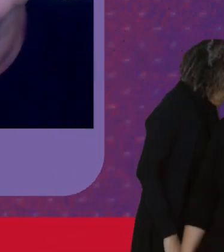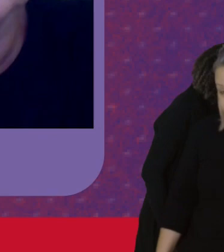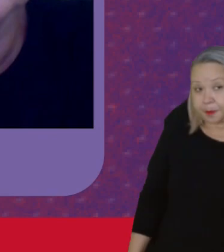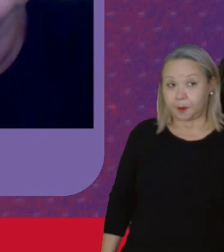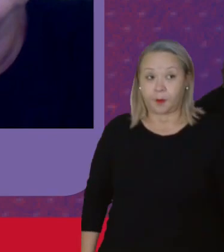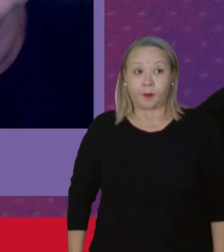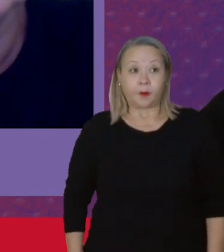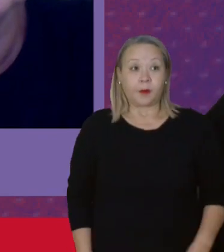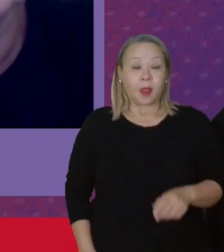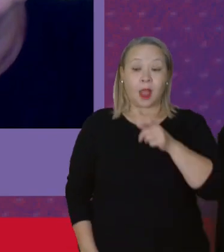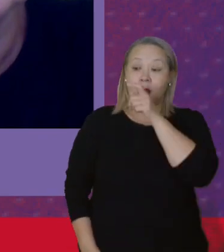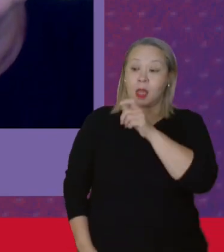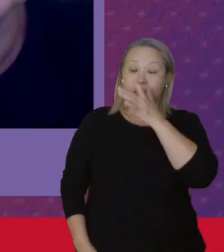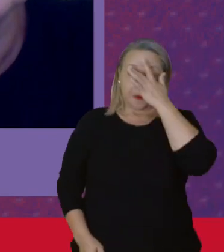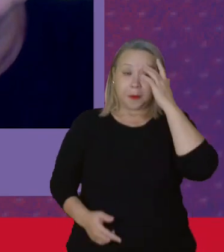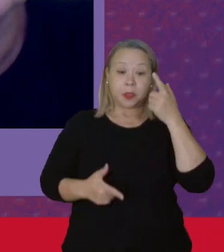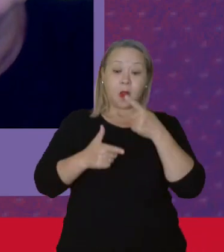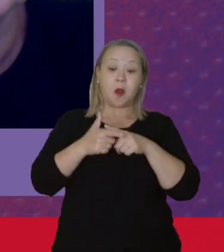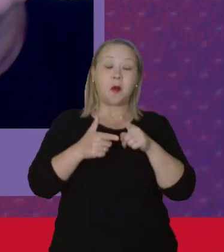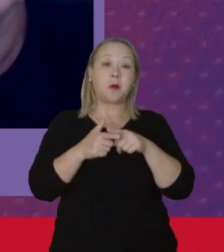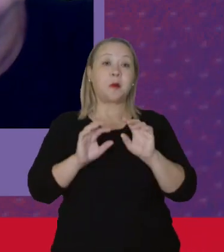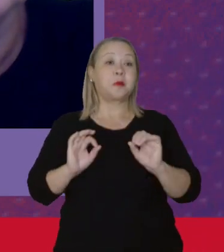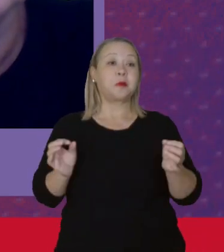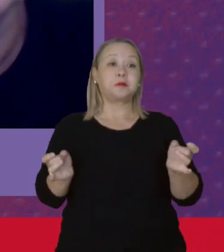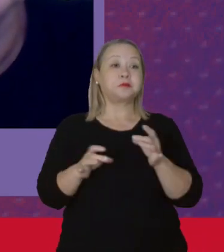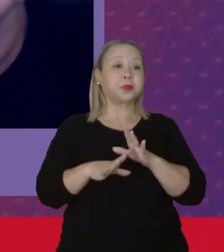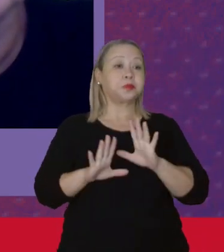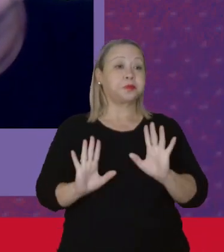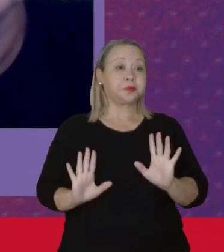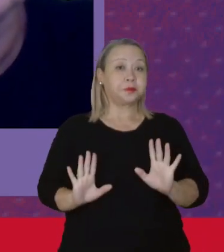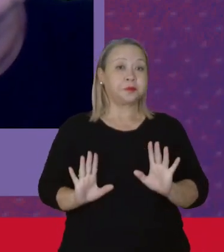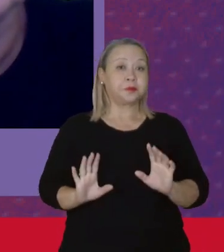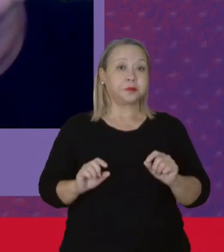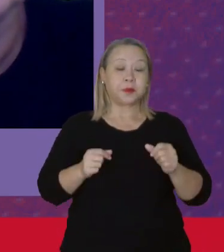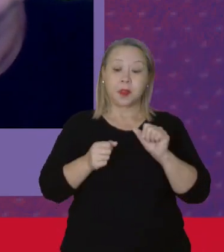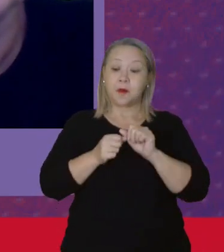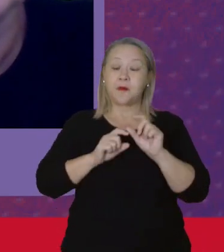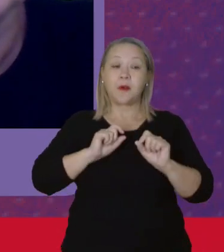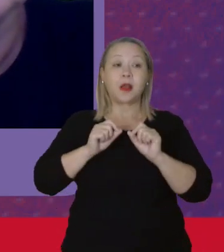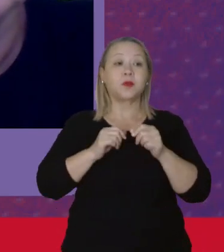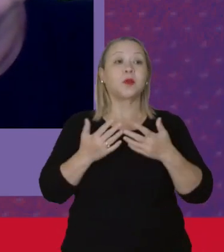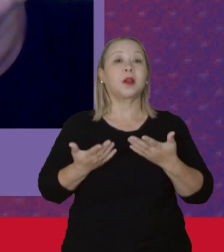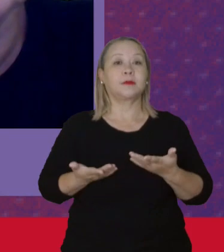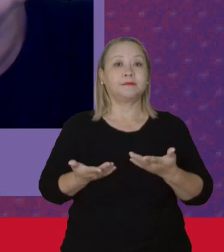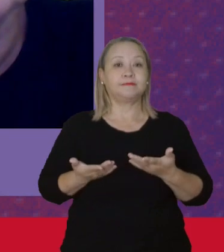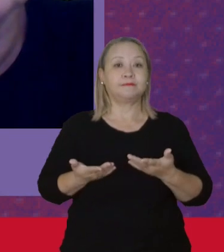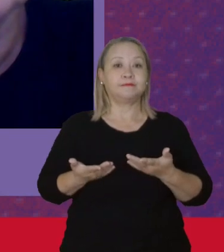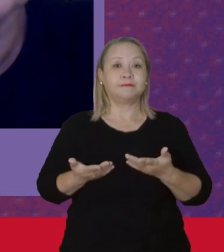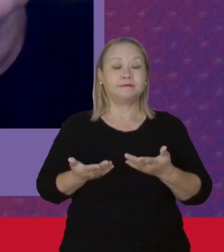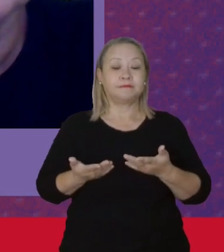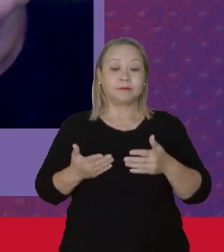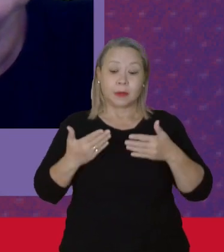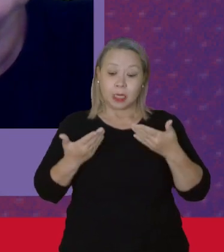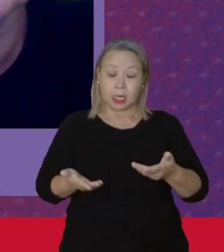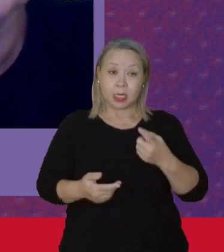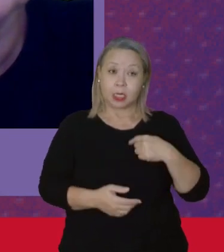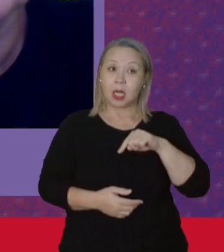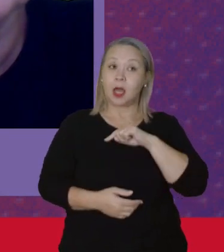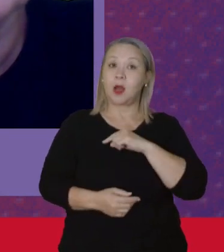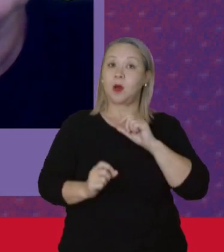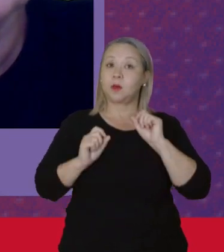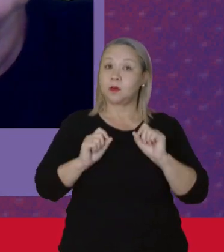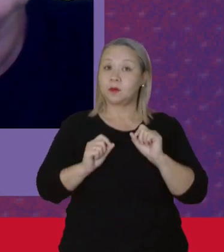problema, interno. Faço o quê? Interno. Então, a gente é